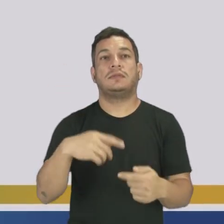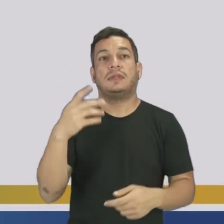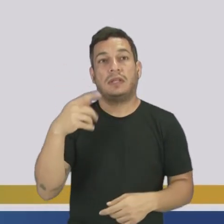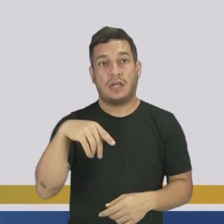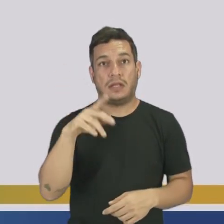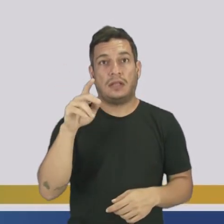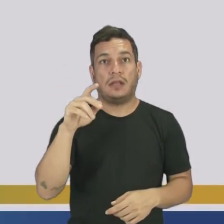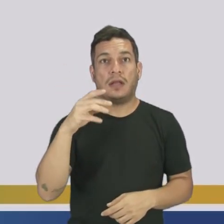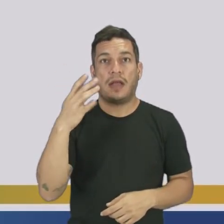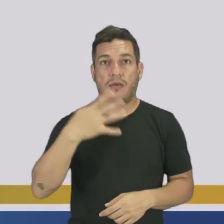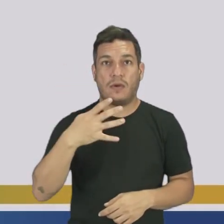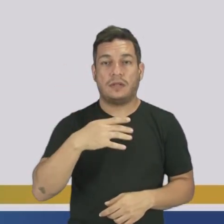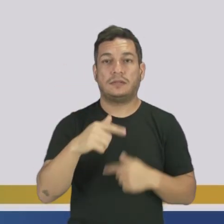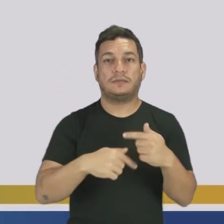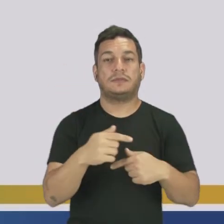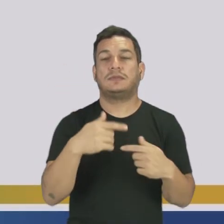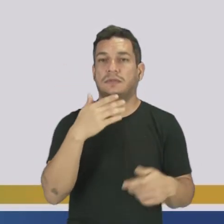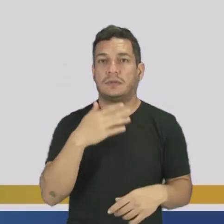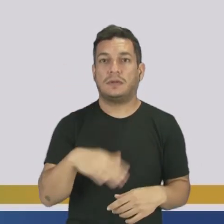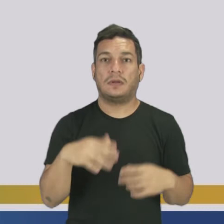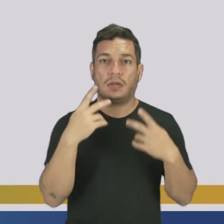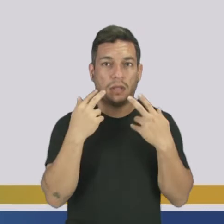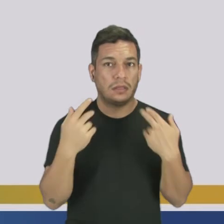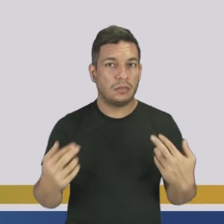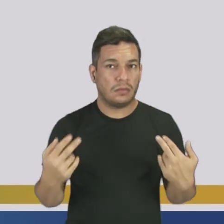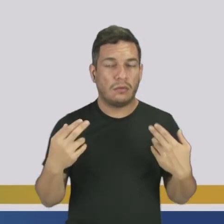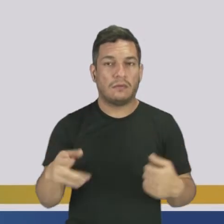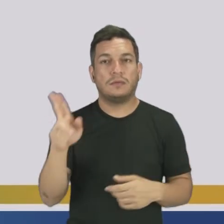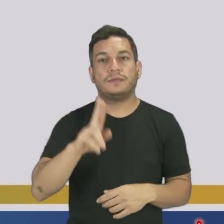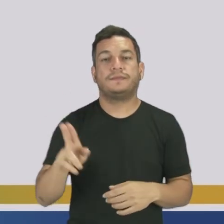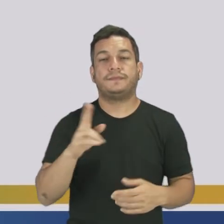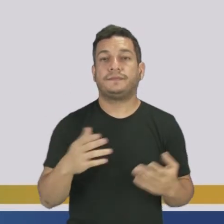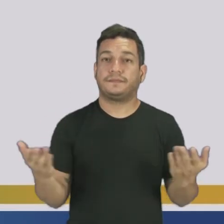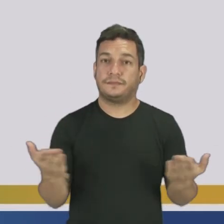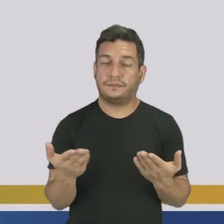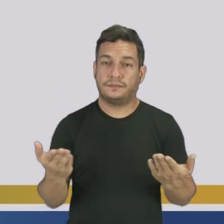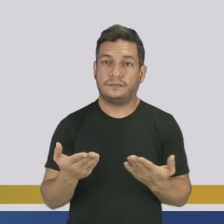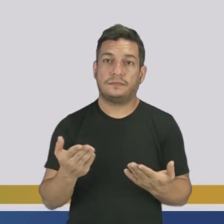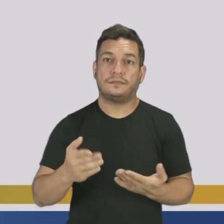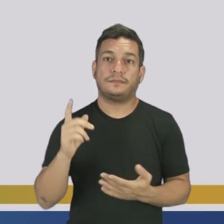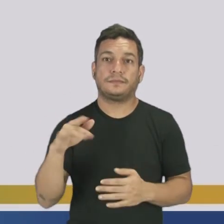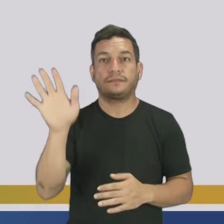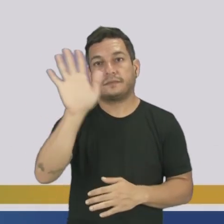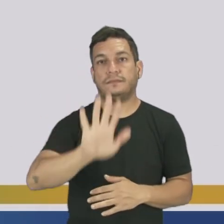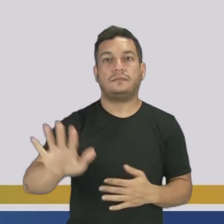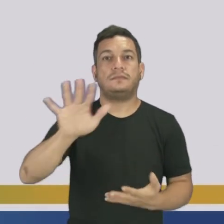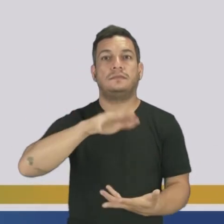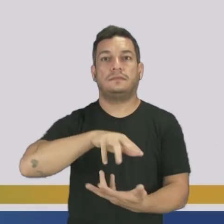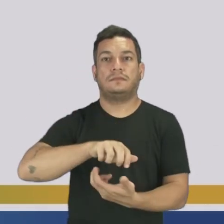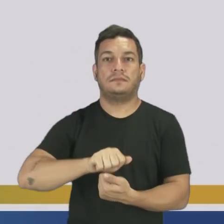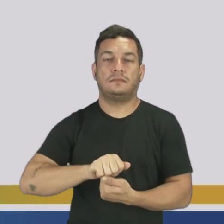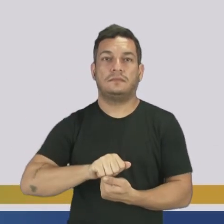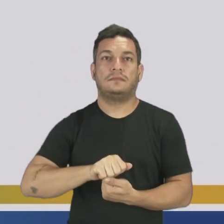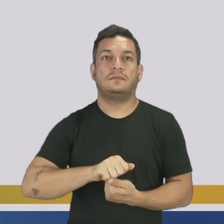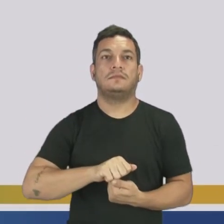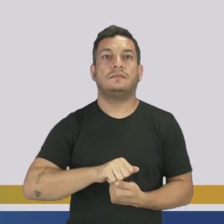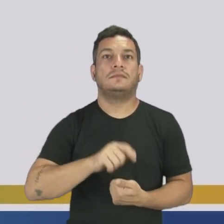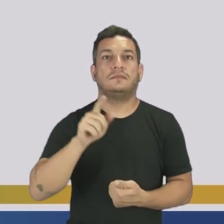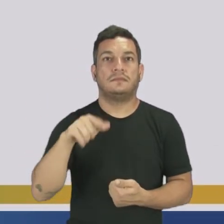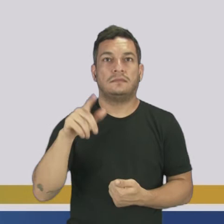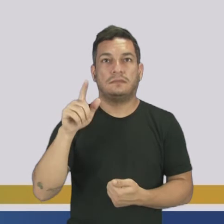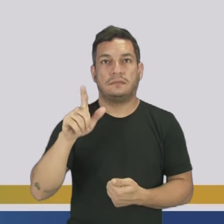quarta geração, é a mais moderna tecnologia usada atualmente, isso a nível mundial. A luz